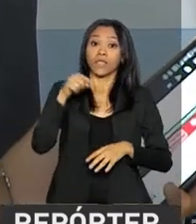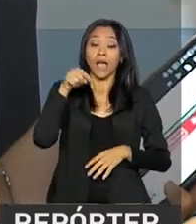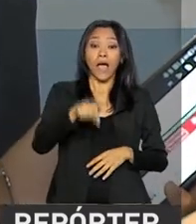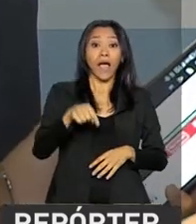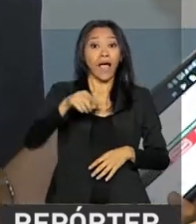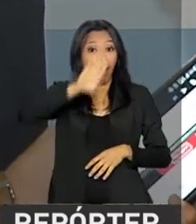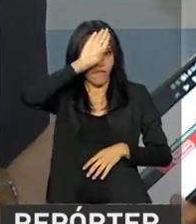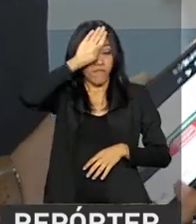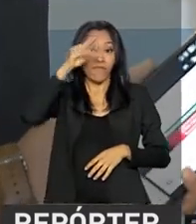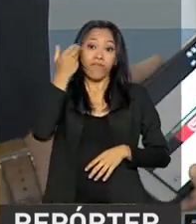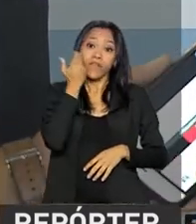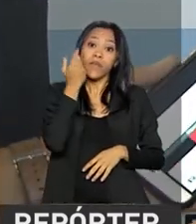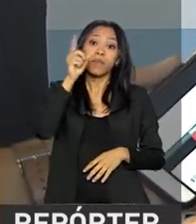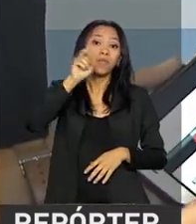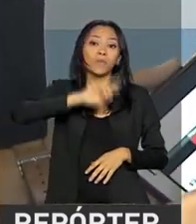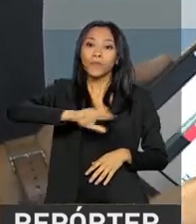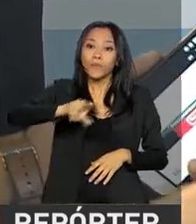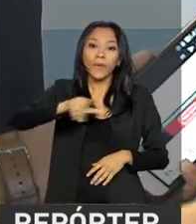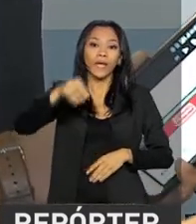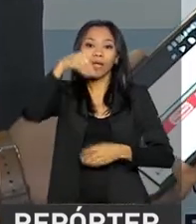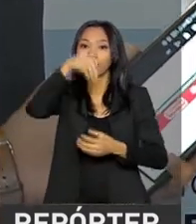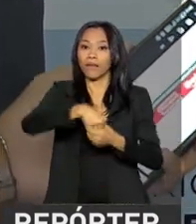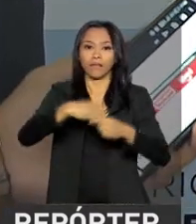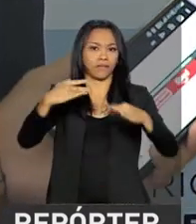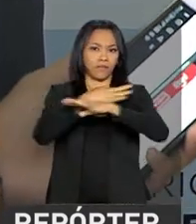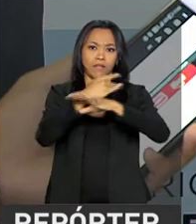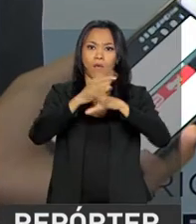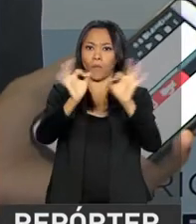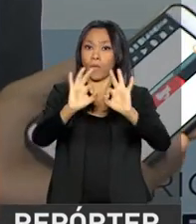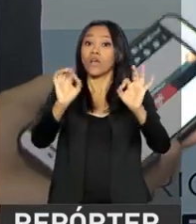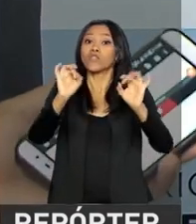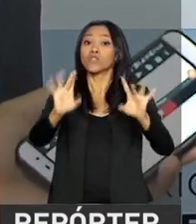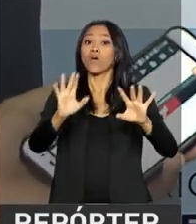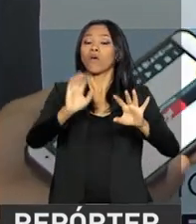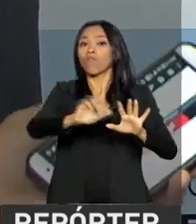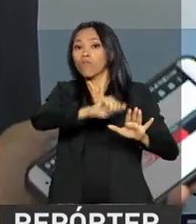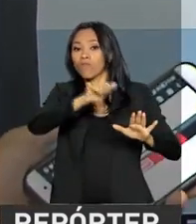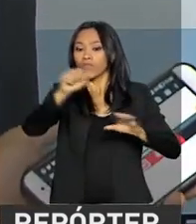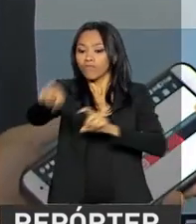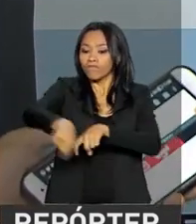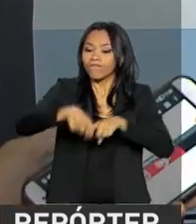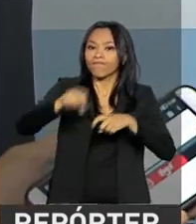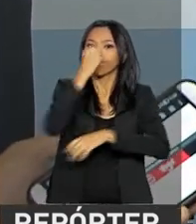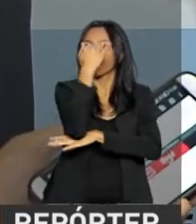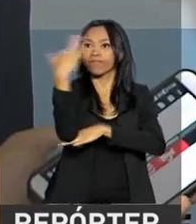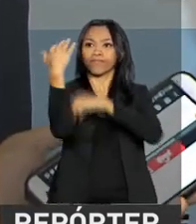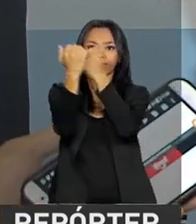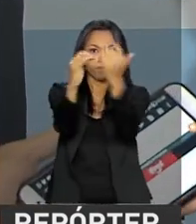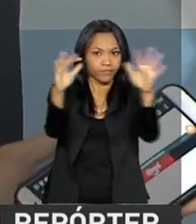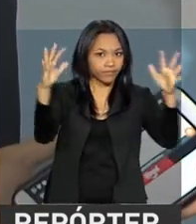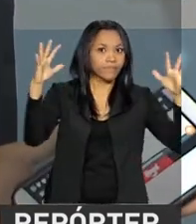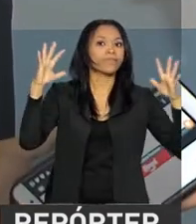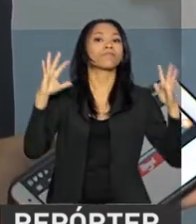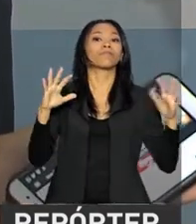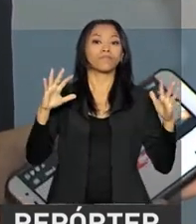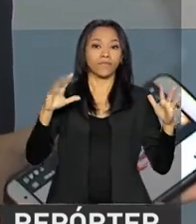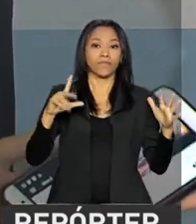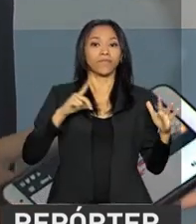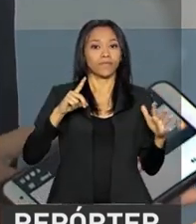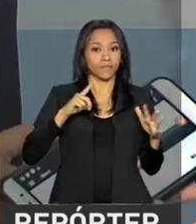exclusivamente silvestre. Então, no conurbado